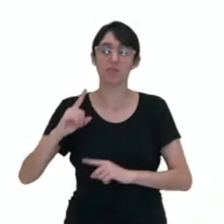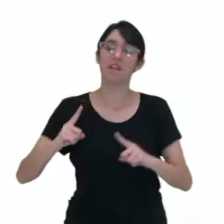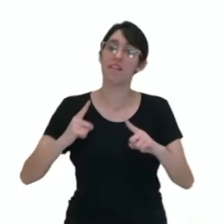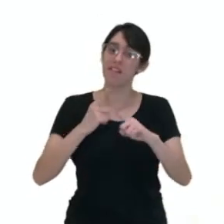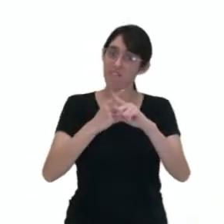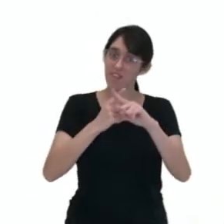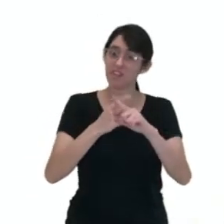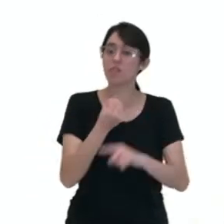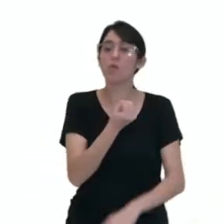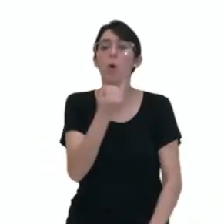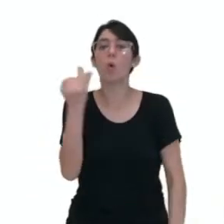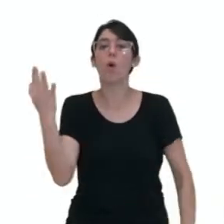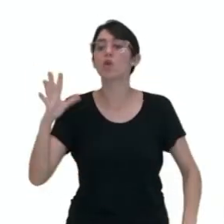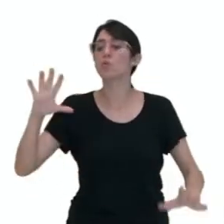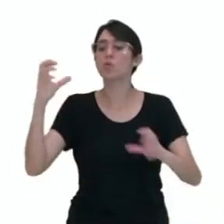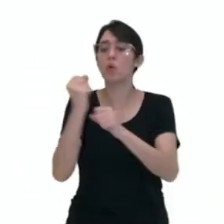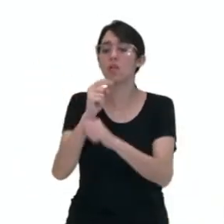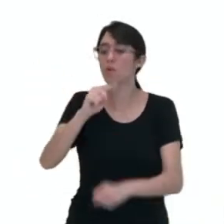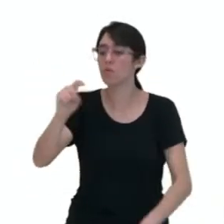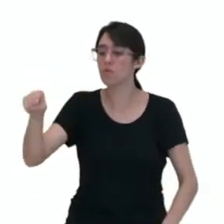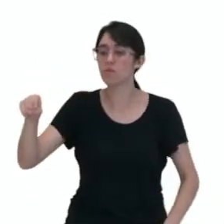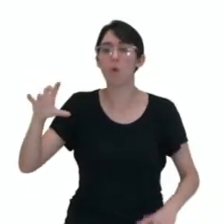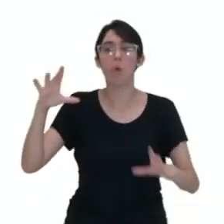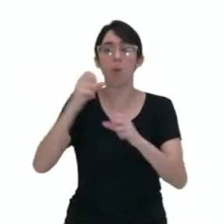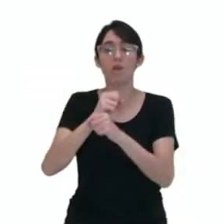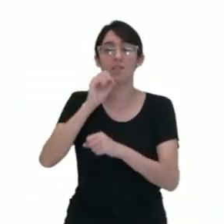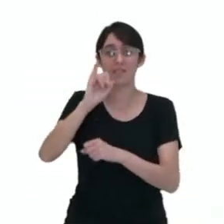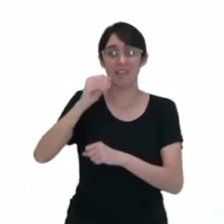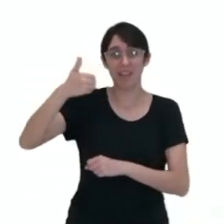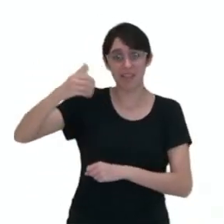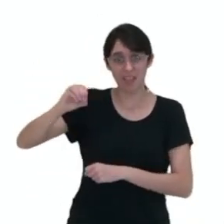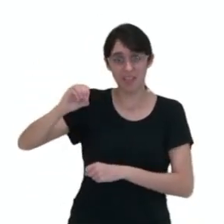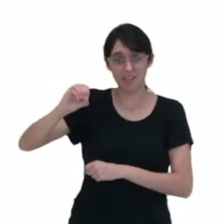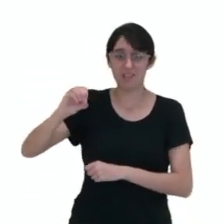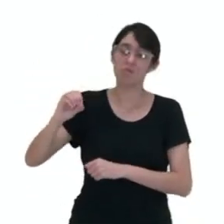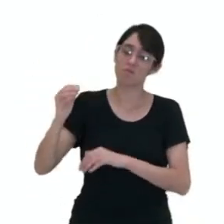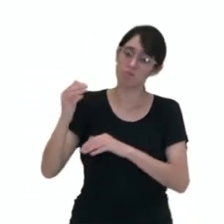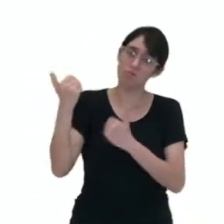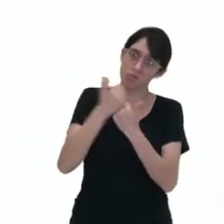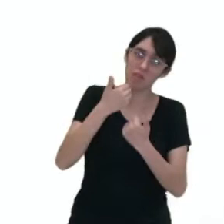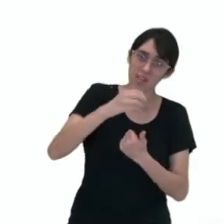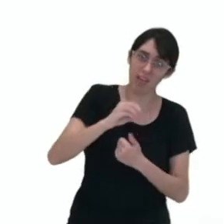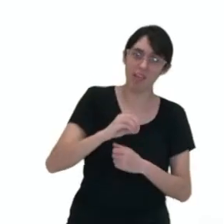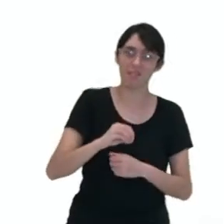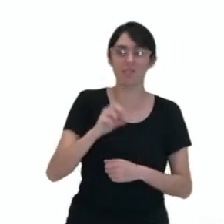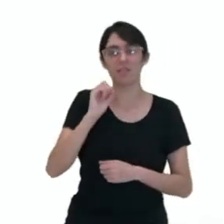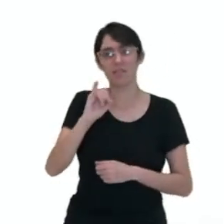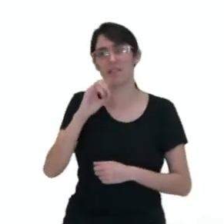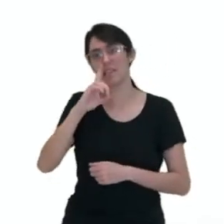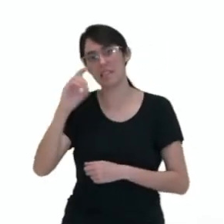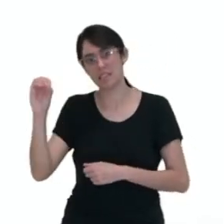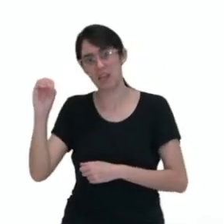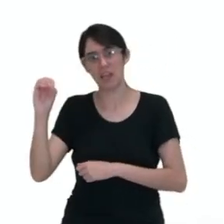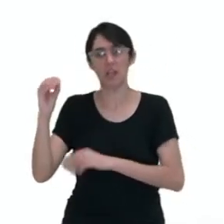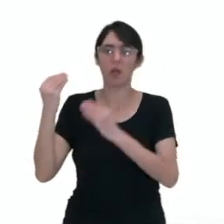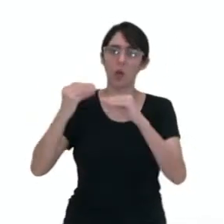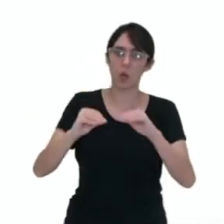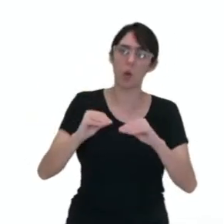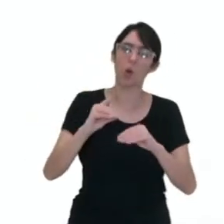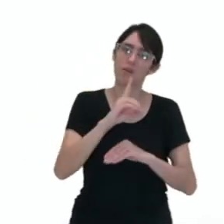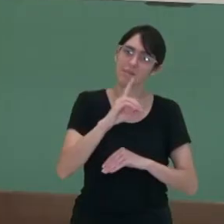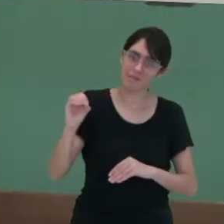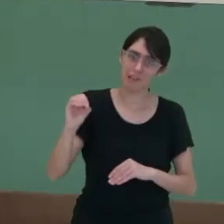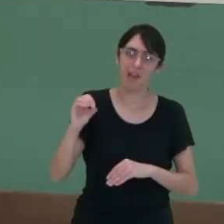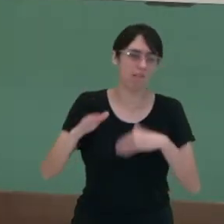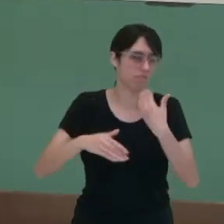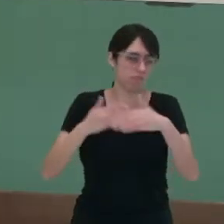o número de unidades. Se eu tenho 10 unidades, eu vou substituir por 10. Se eu vou fabricar 100, eu substituo o valor de X